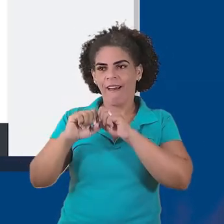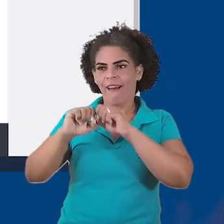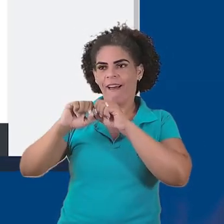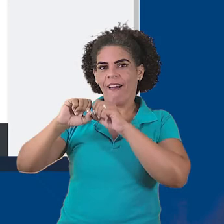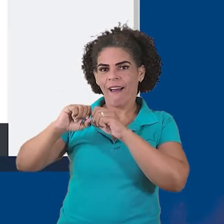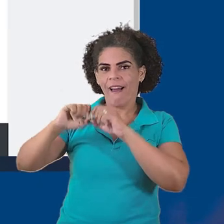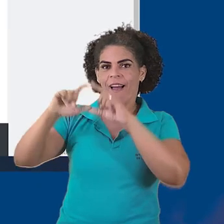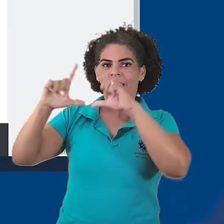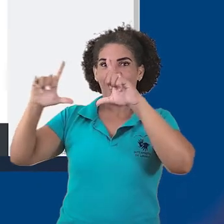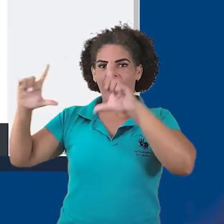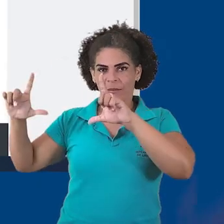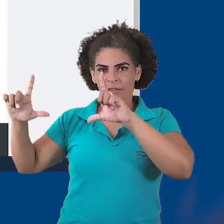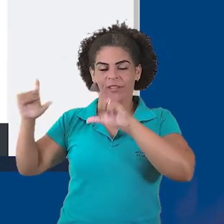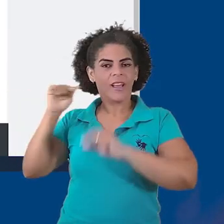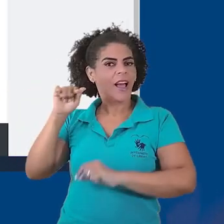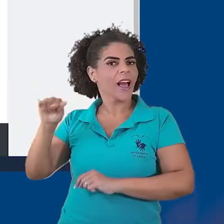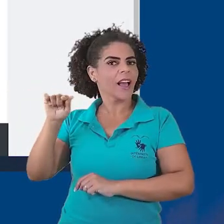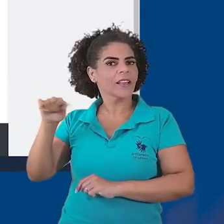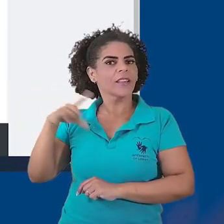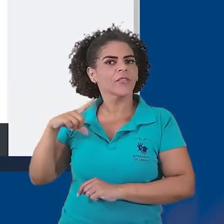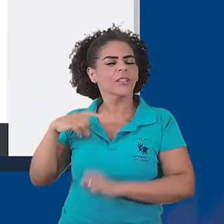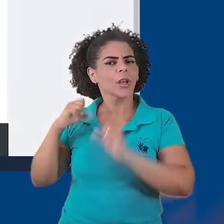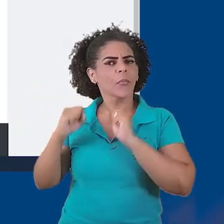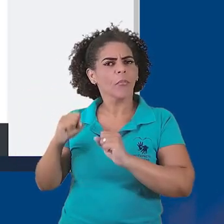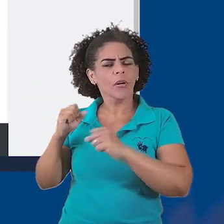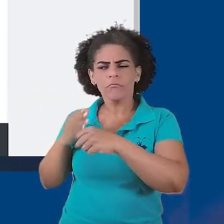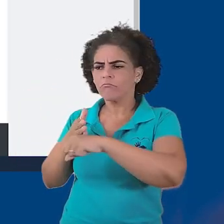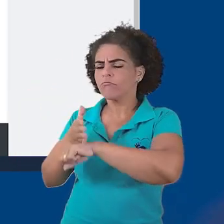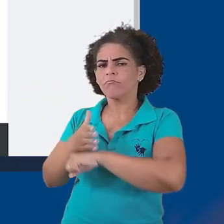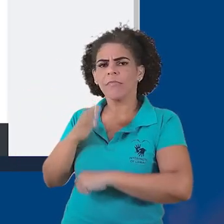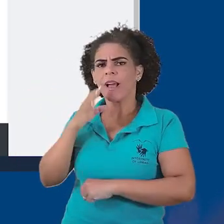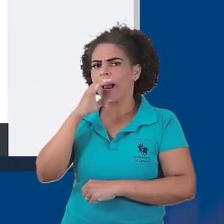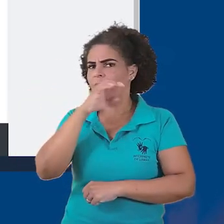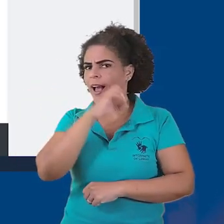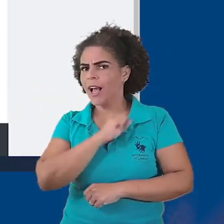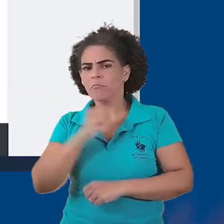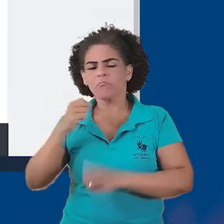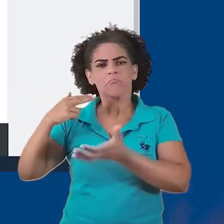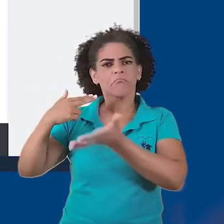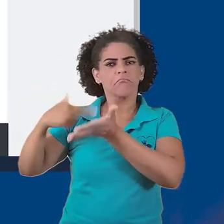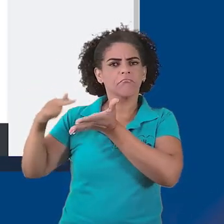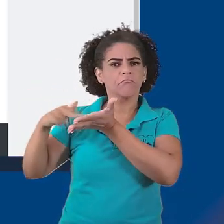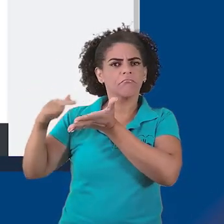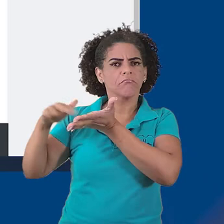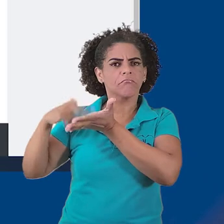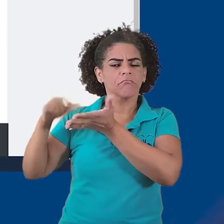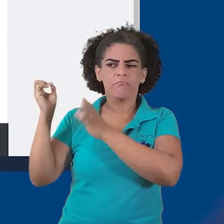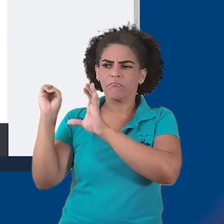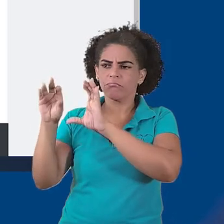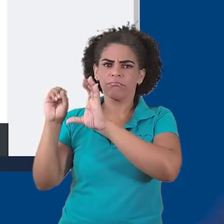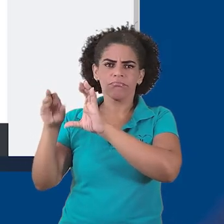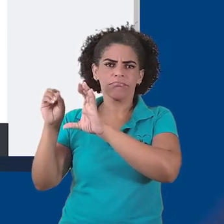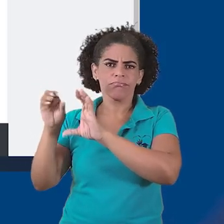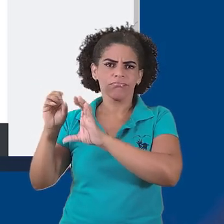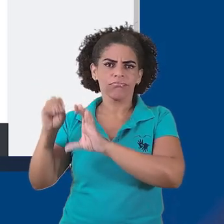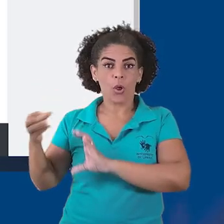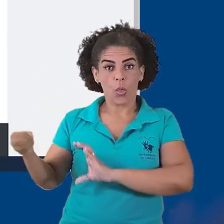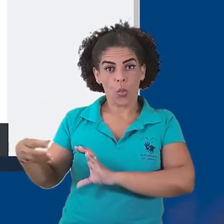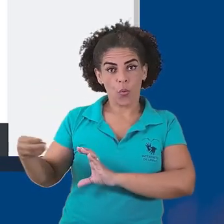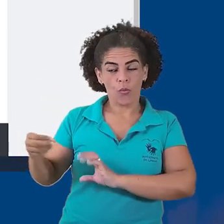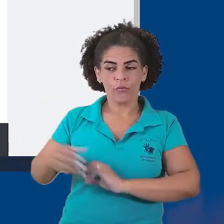mais Abrir deixa o painel podemos ter um acesso rápido a mensagens que foram